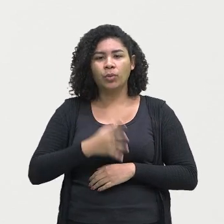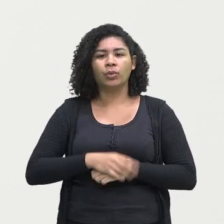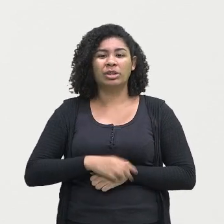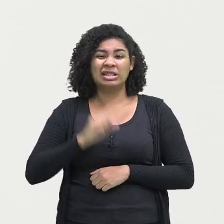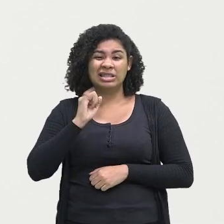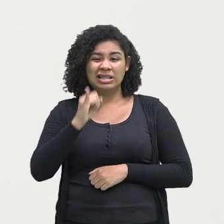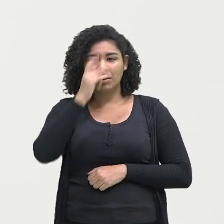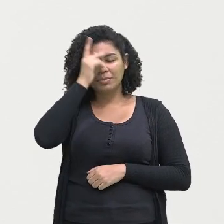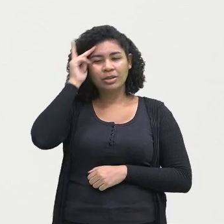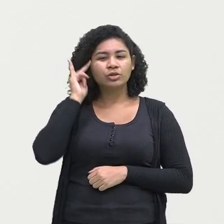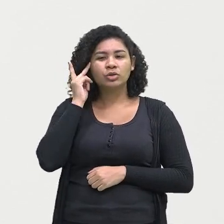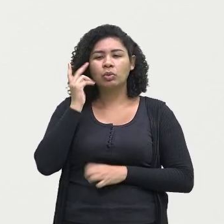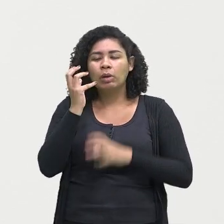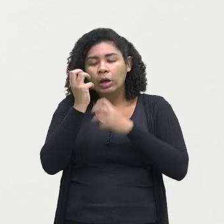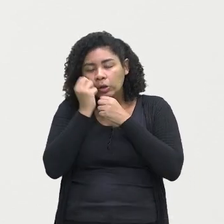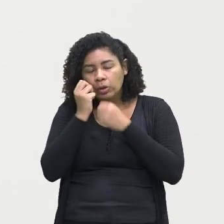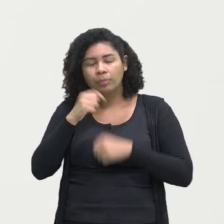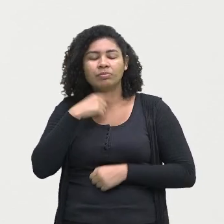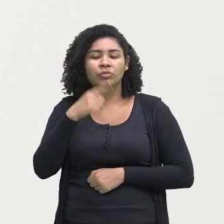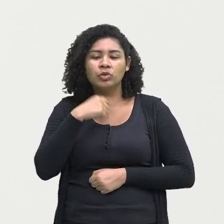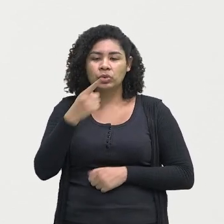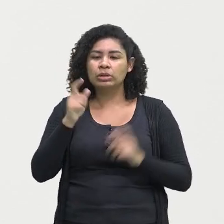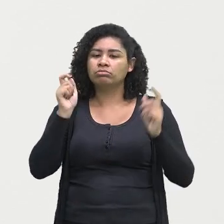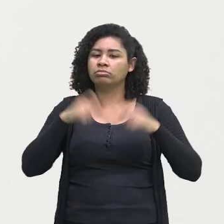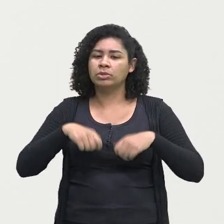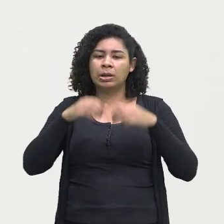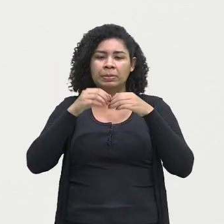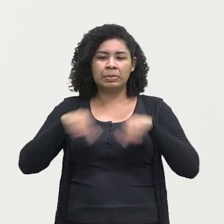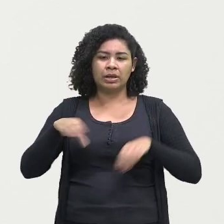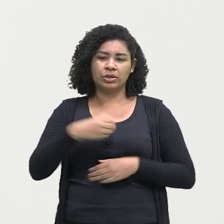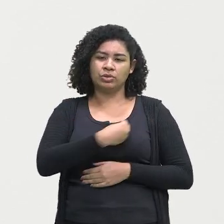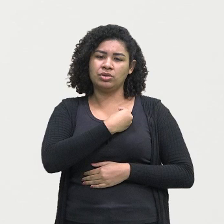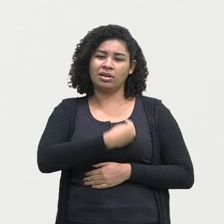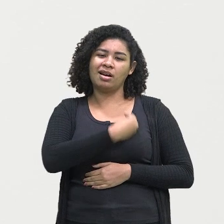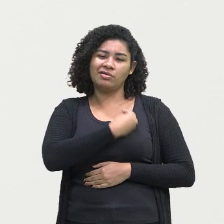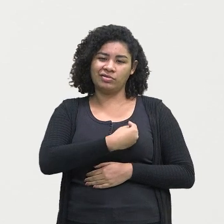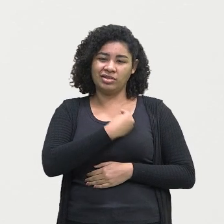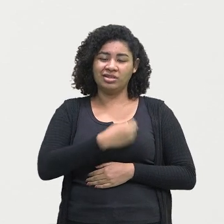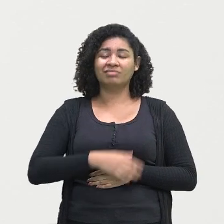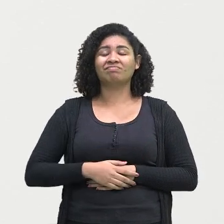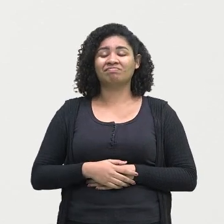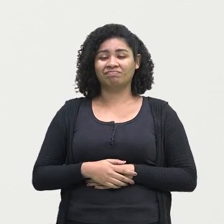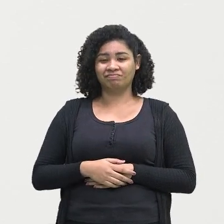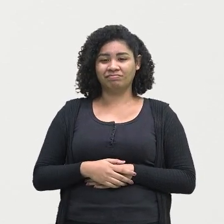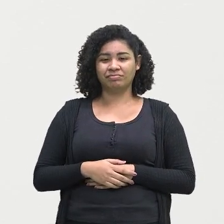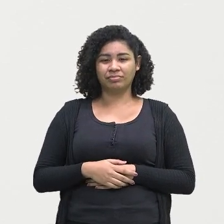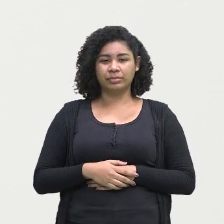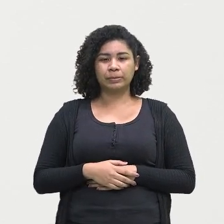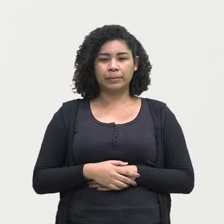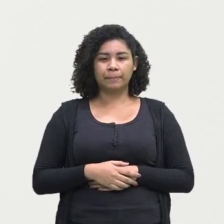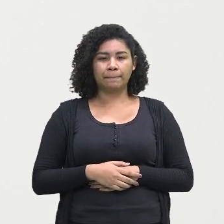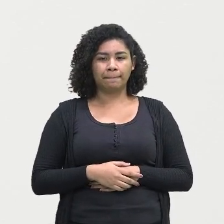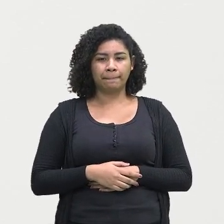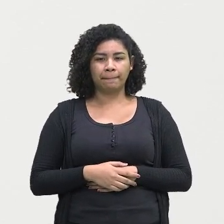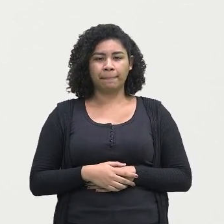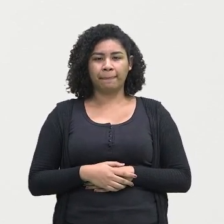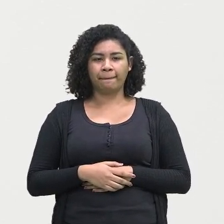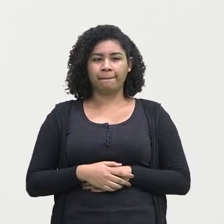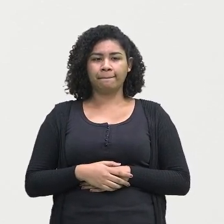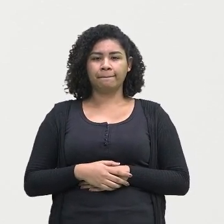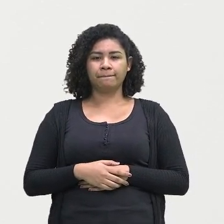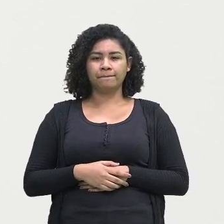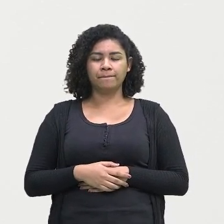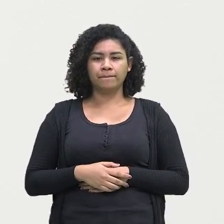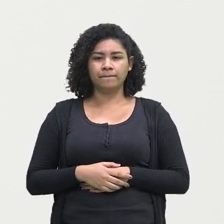pode afetar todos os aspectos da vida de uma pessoa e o bem-estar. From their physical health to